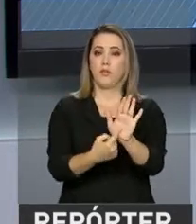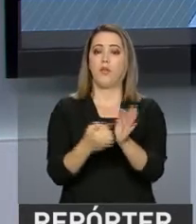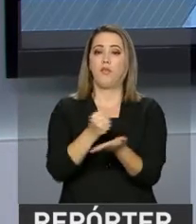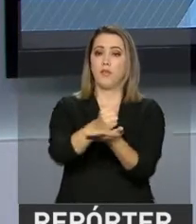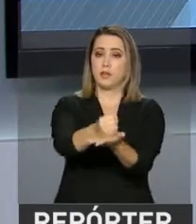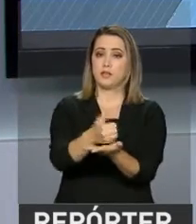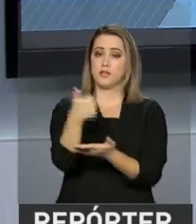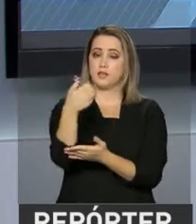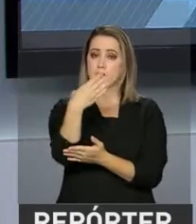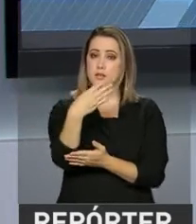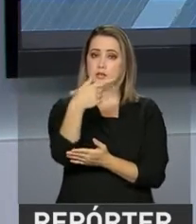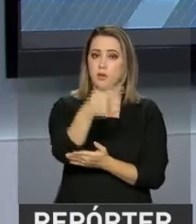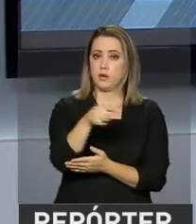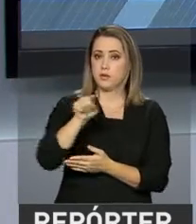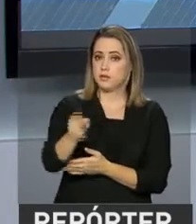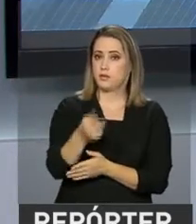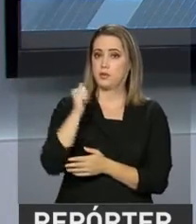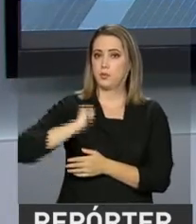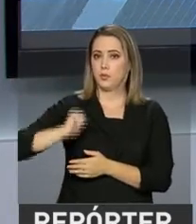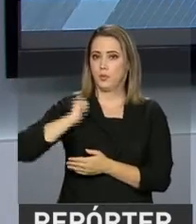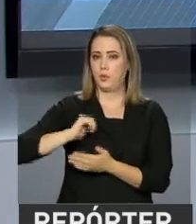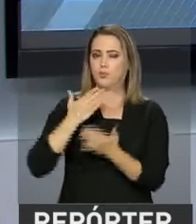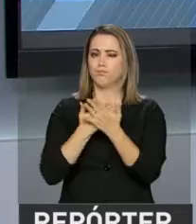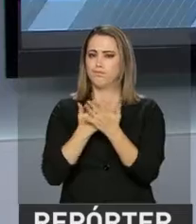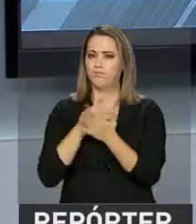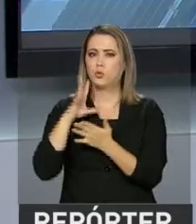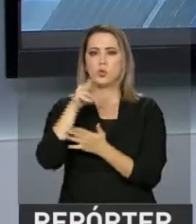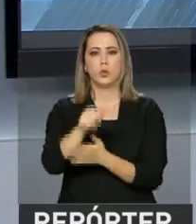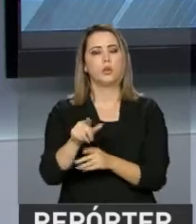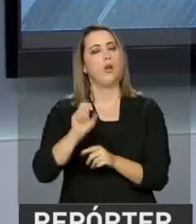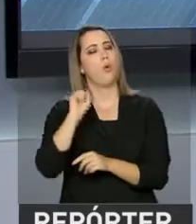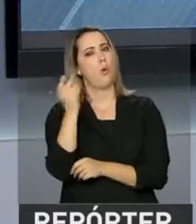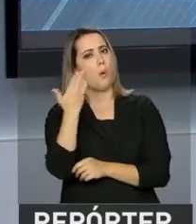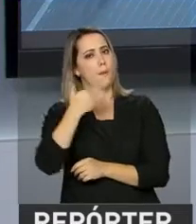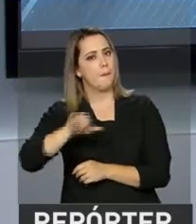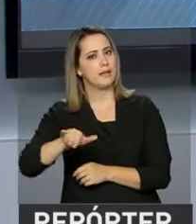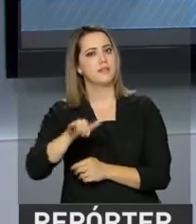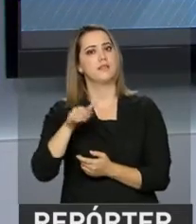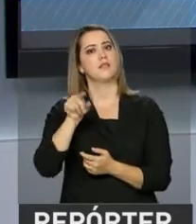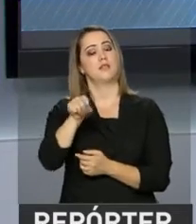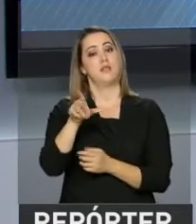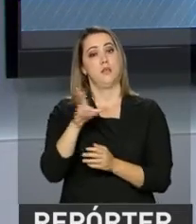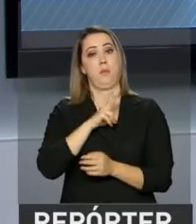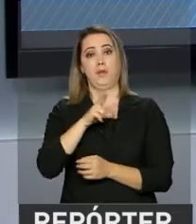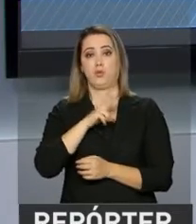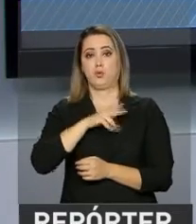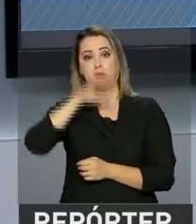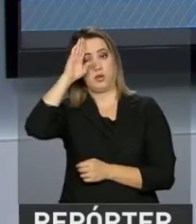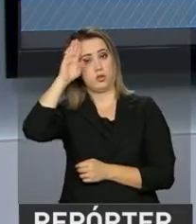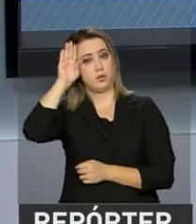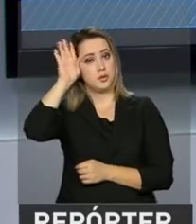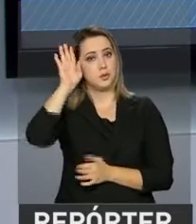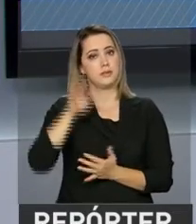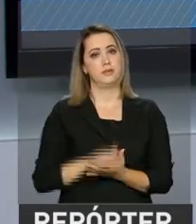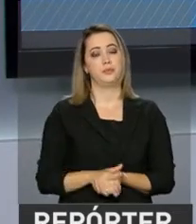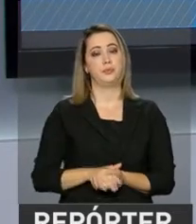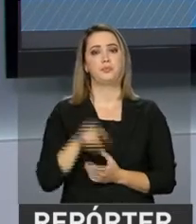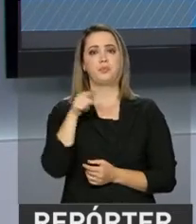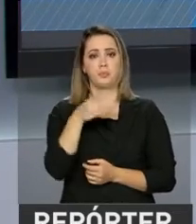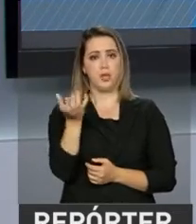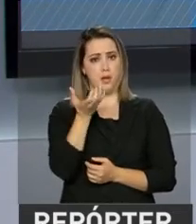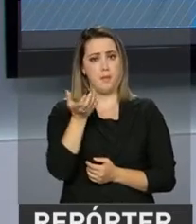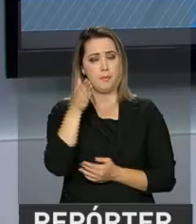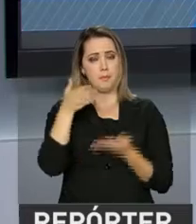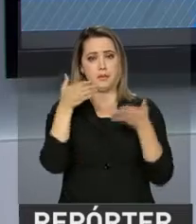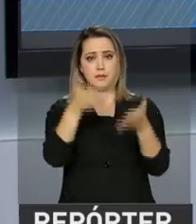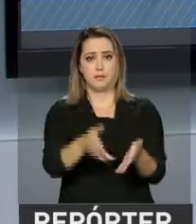147 mil bolsas de estudo integrais e parciais em instituições particulares de ensino para participar